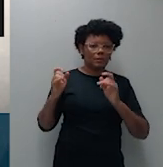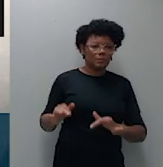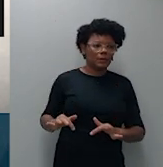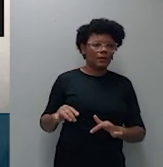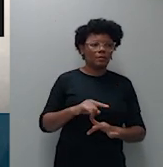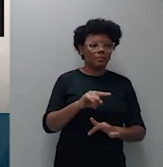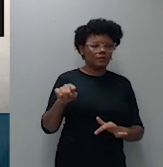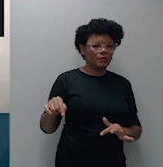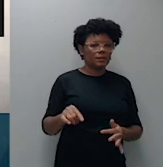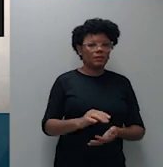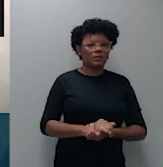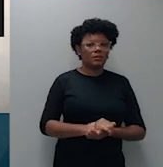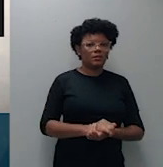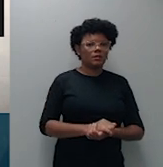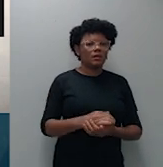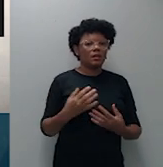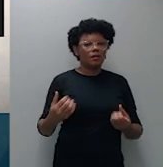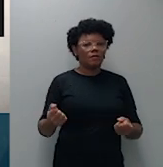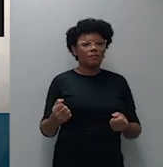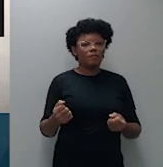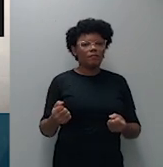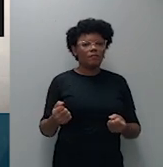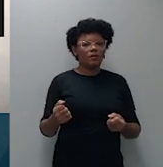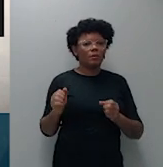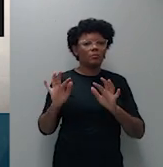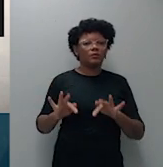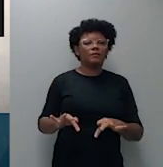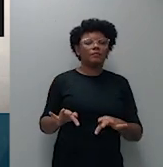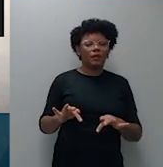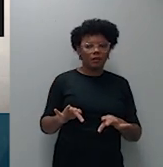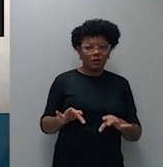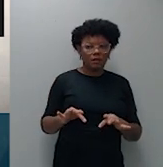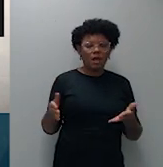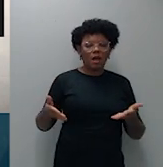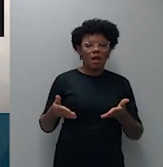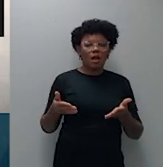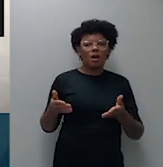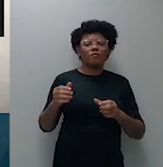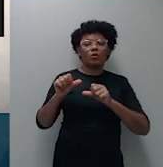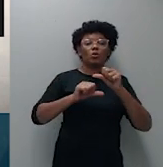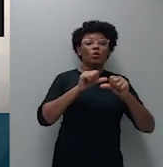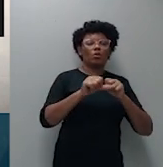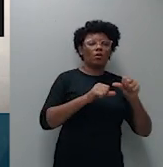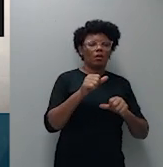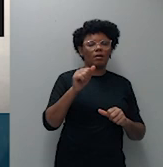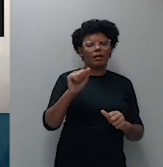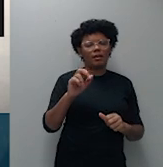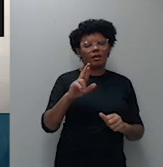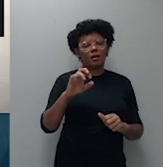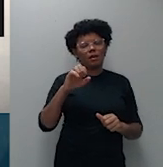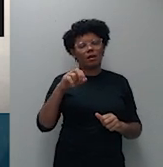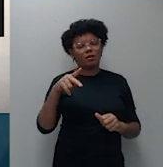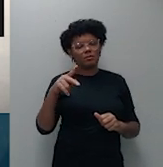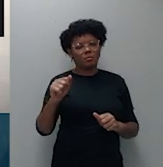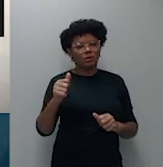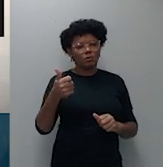explicar aos eminentes colegas vamos deixar para o final da Teresa chama o ar